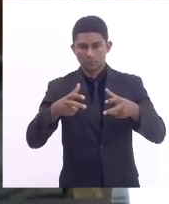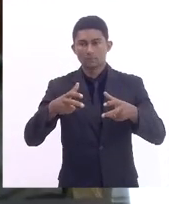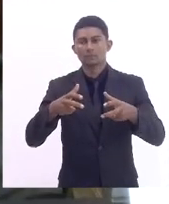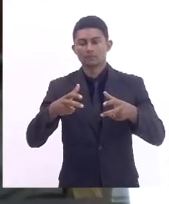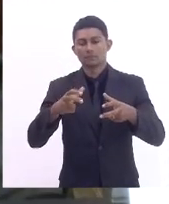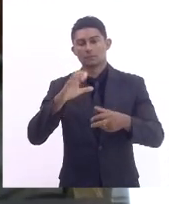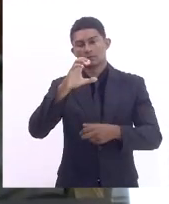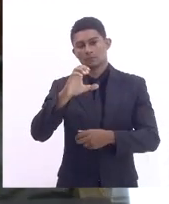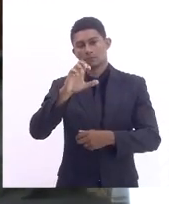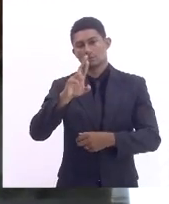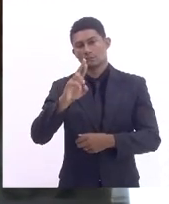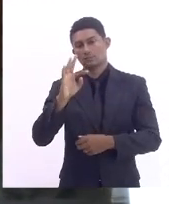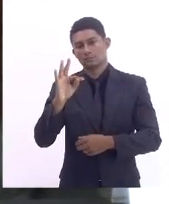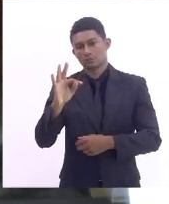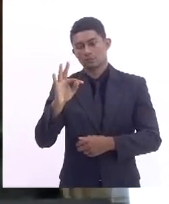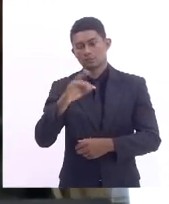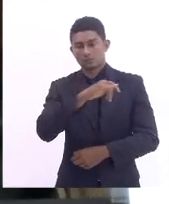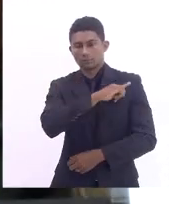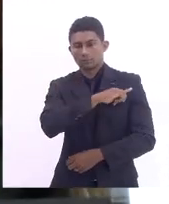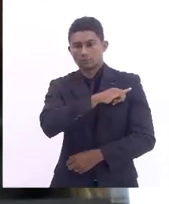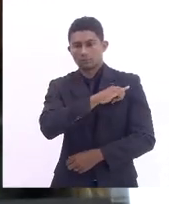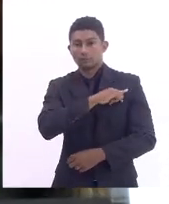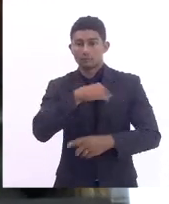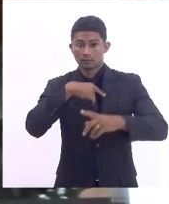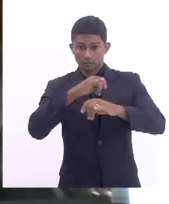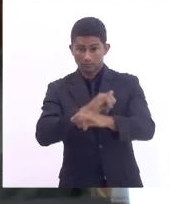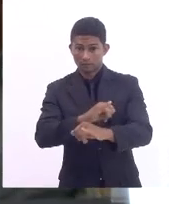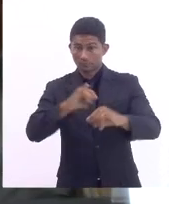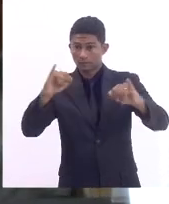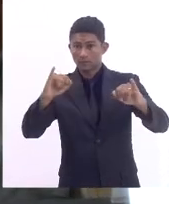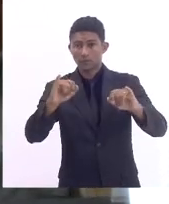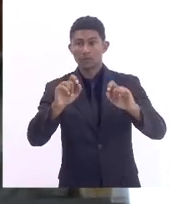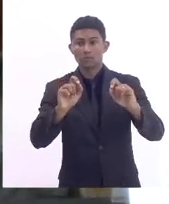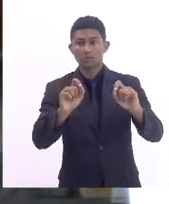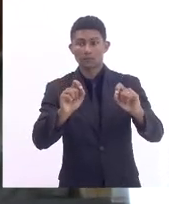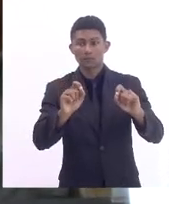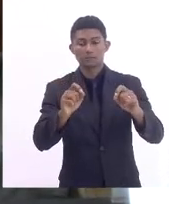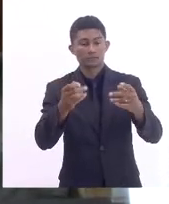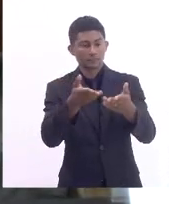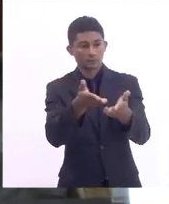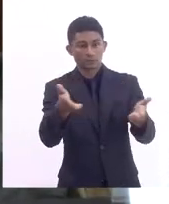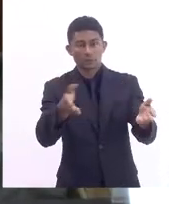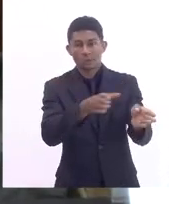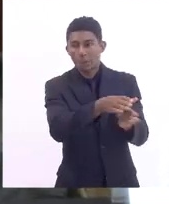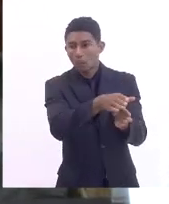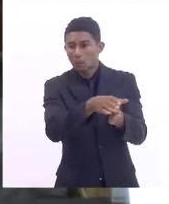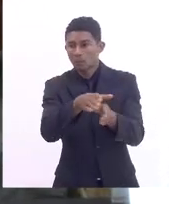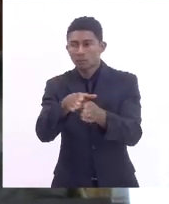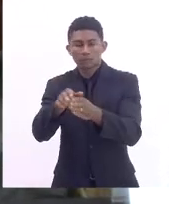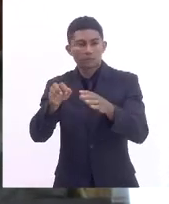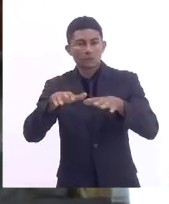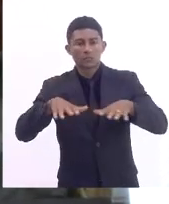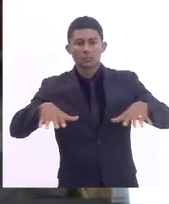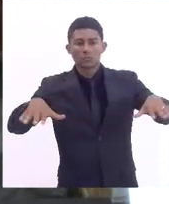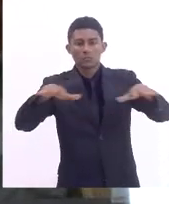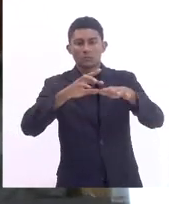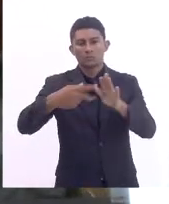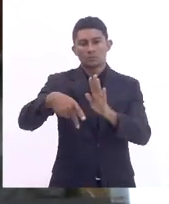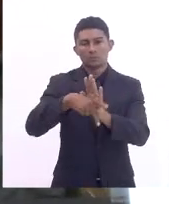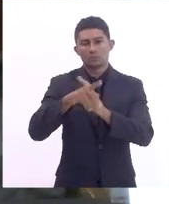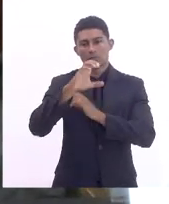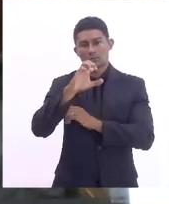crt-rj eu declaro empossada todos os conselheiros e conselheiras do